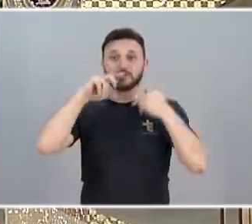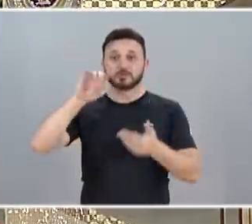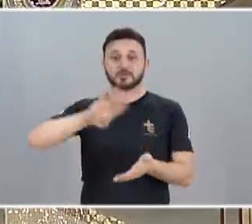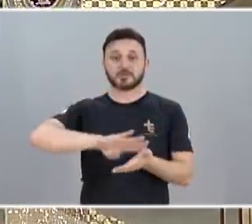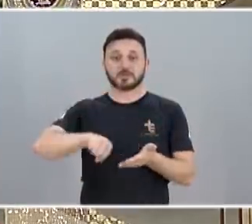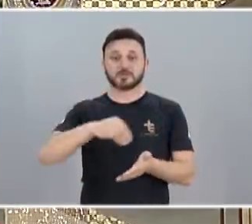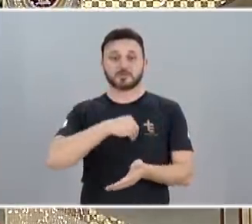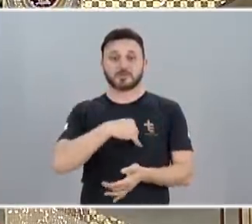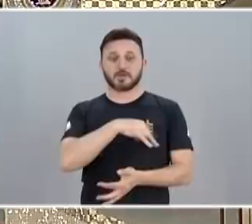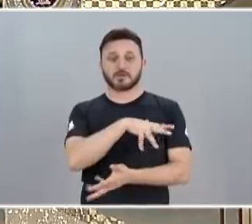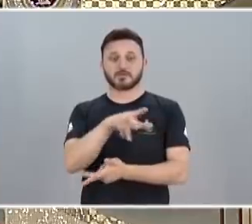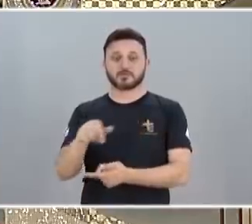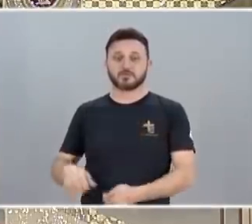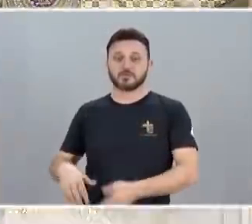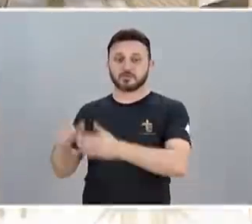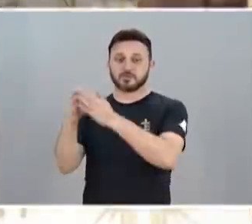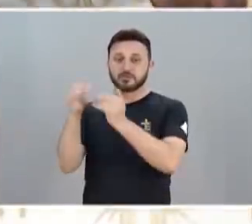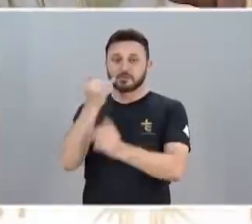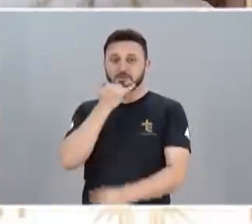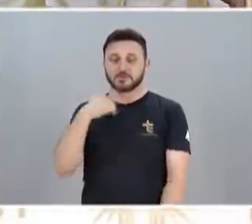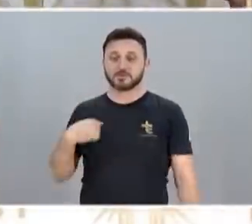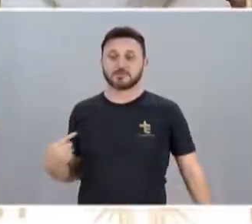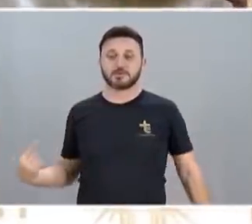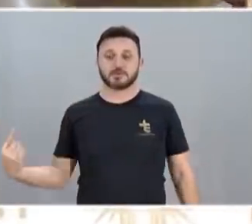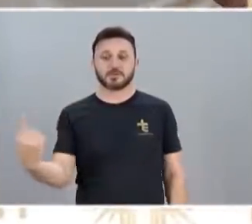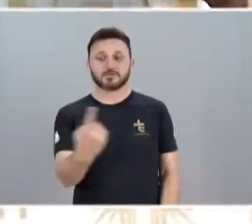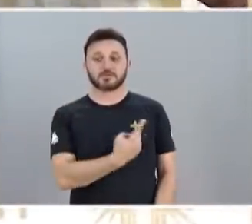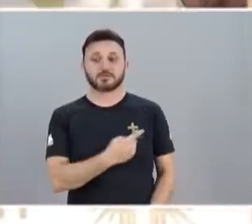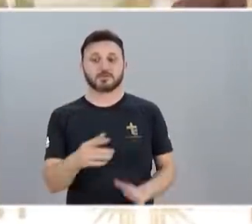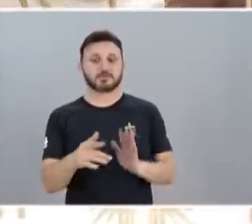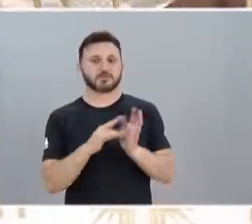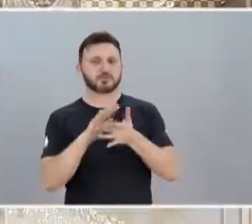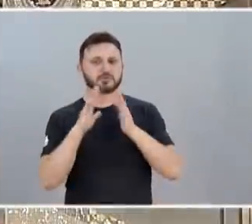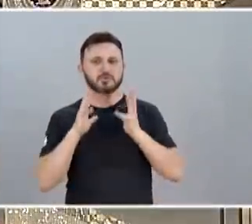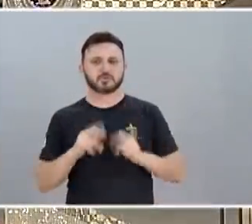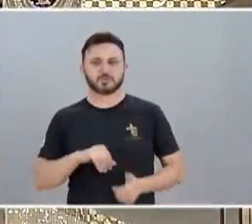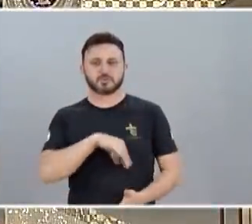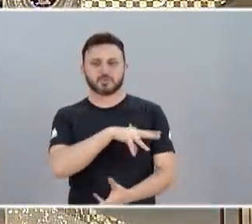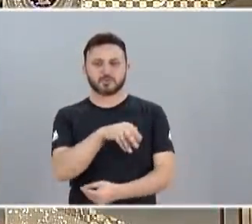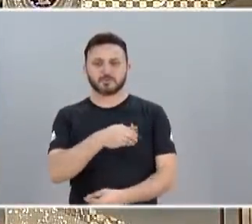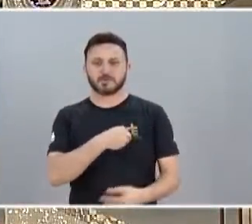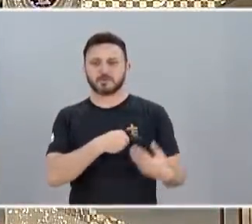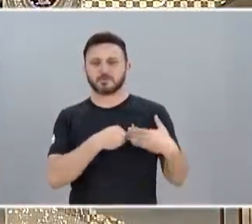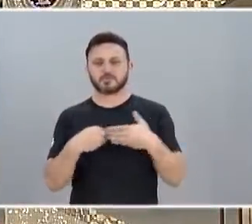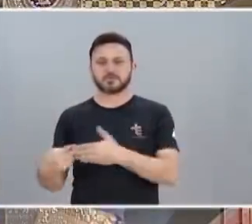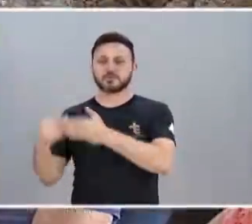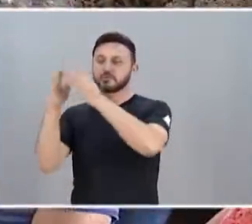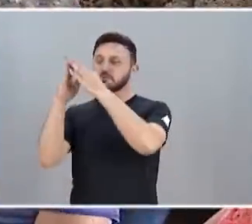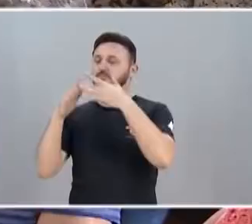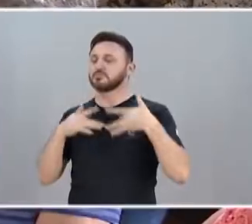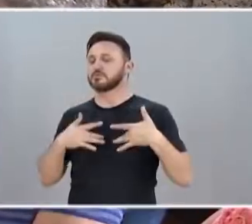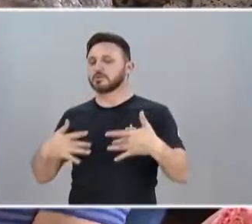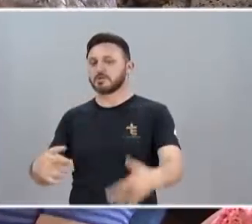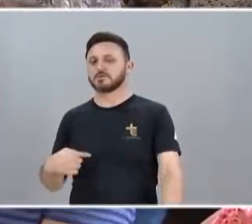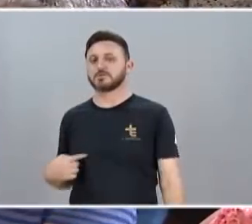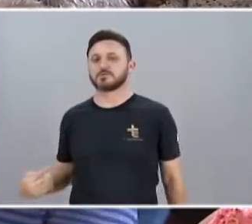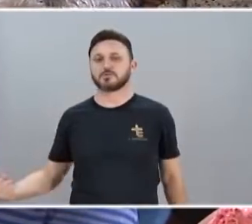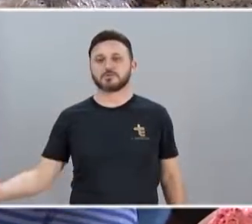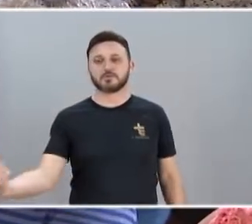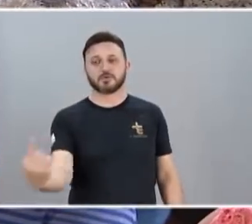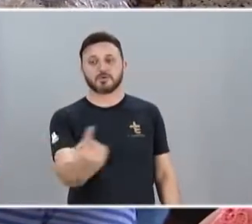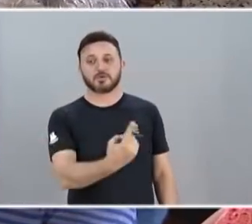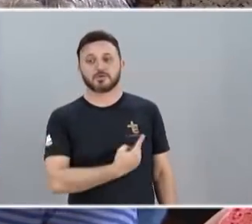Deus, que tirais o pecado do mundo, tende piedade de nós. Cordeiro de Deus, que tirais o pecado do